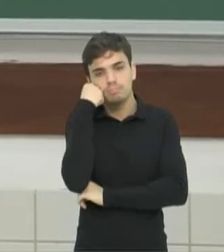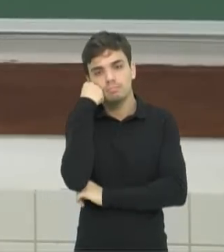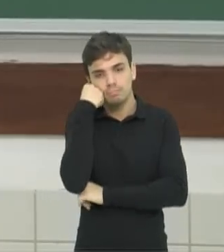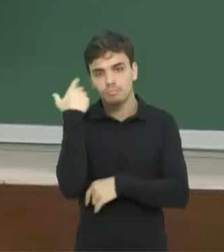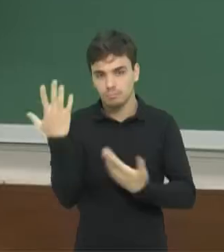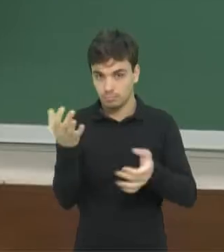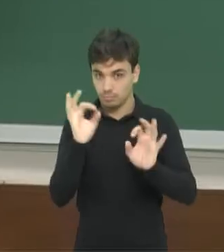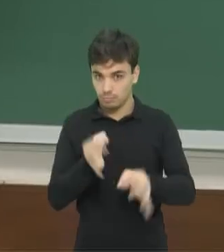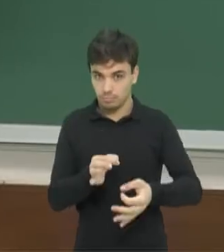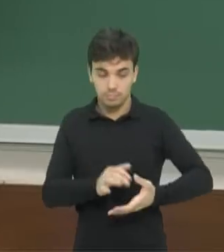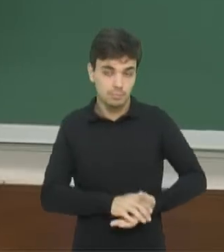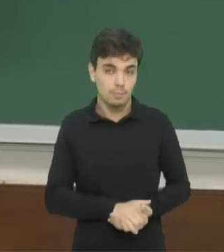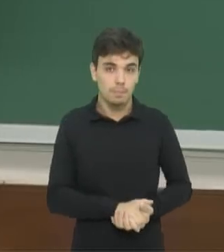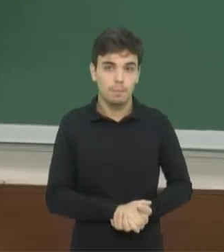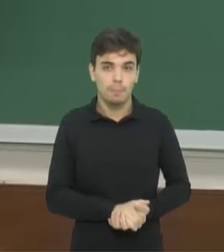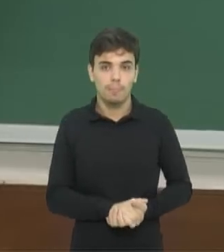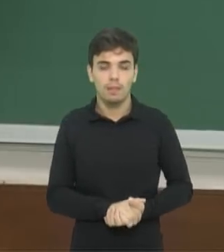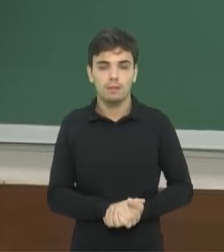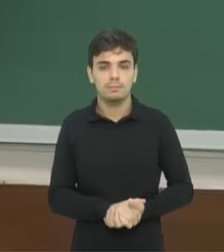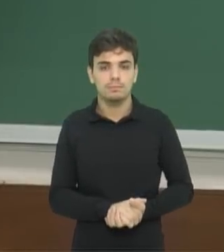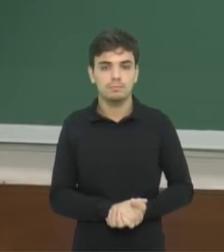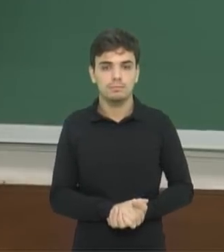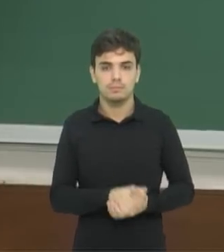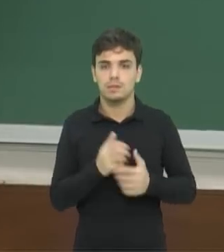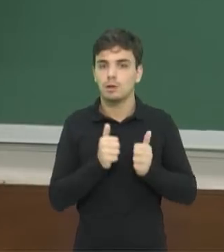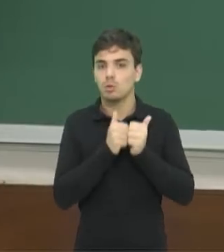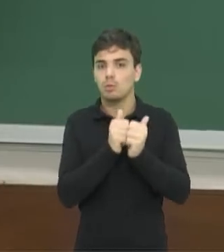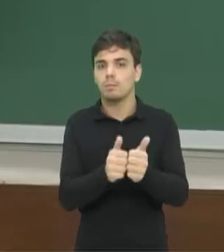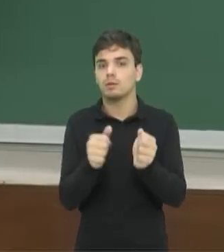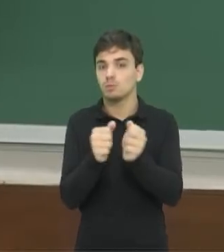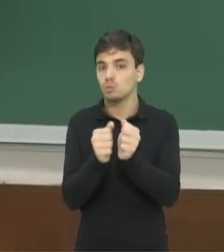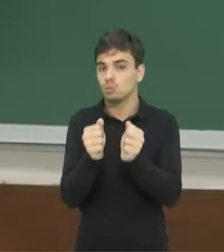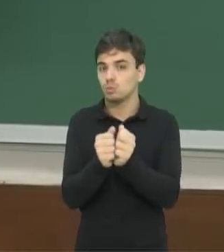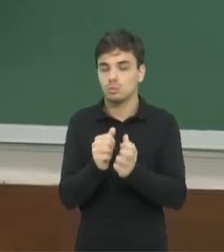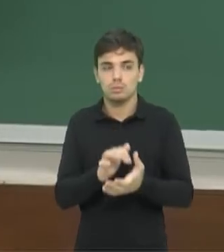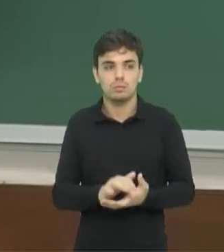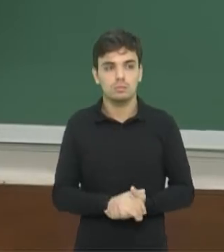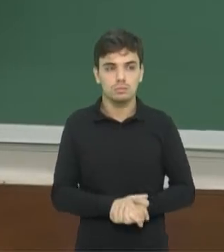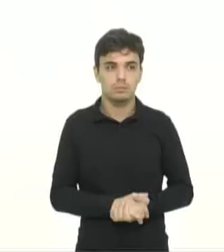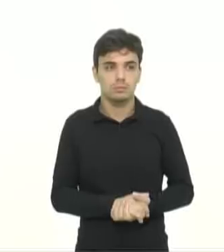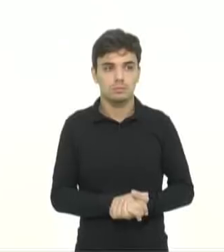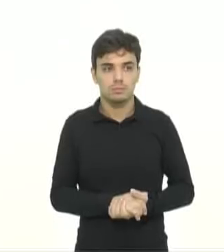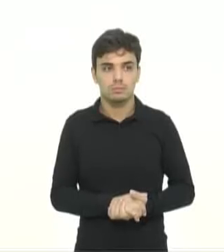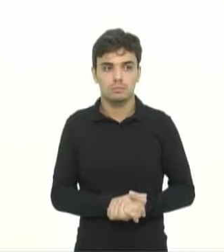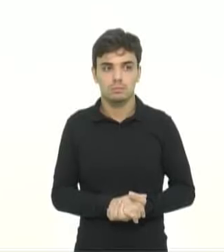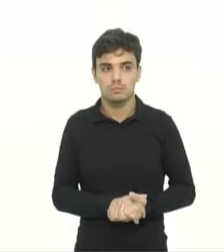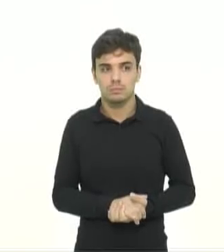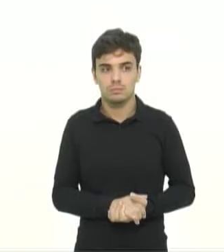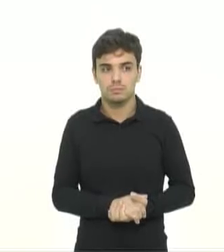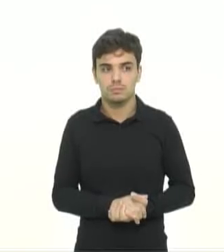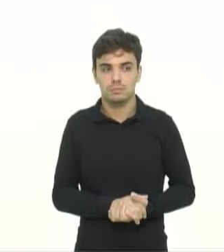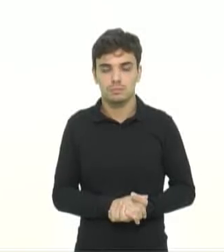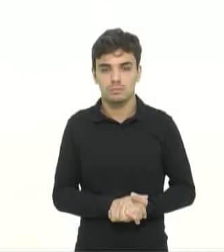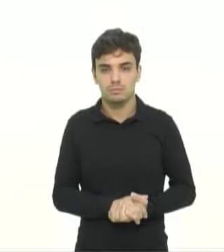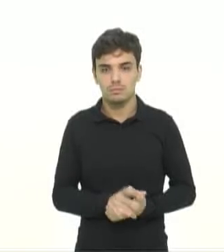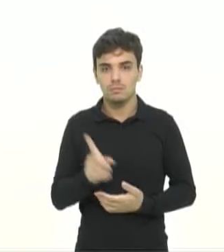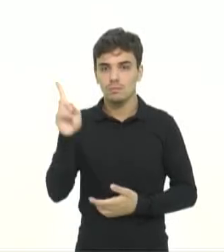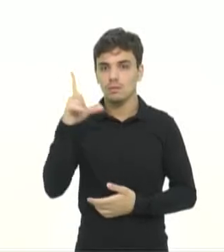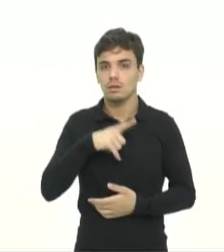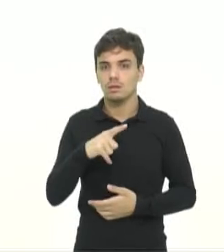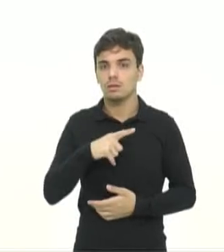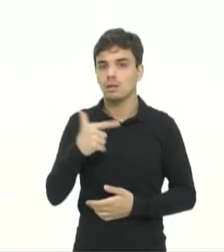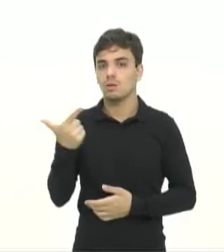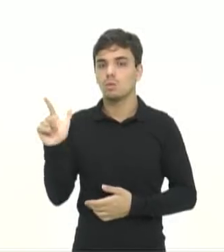lá. Tem mais coisas para a gente ver. Acompanha com a prof. Aqui a gente tem mais uma